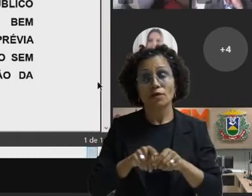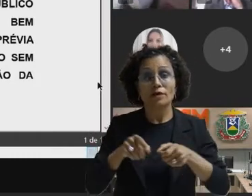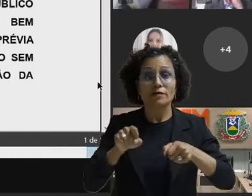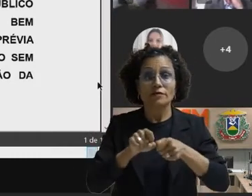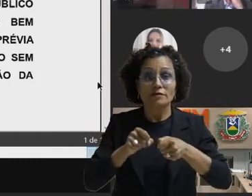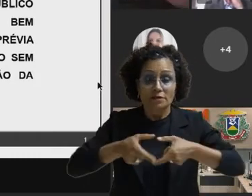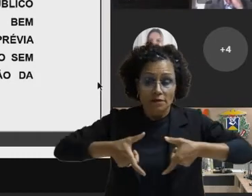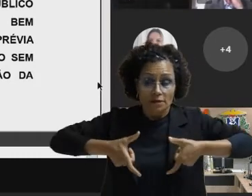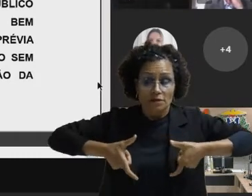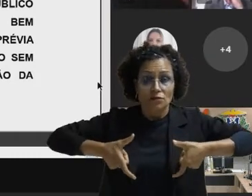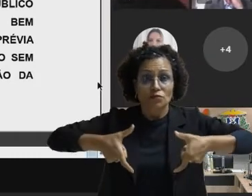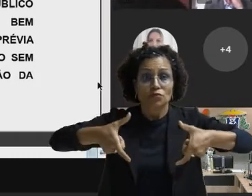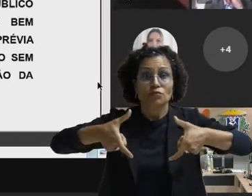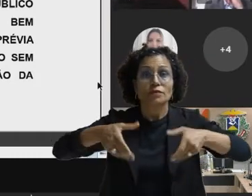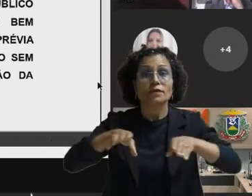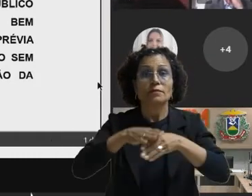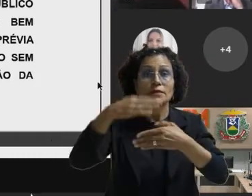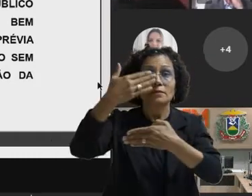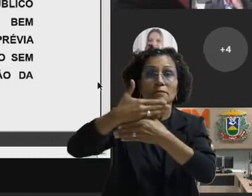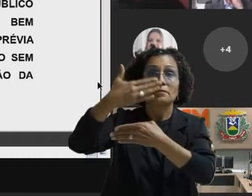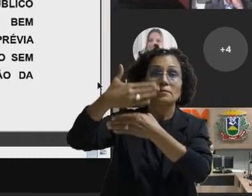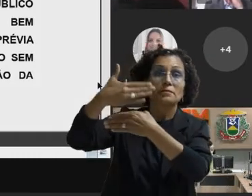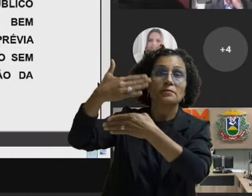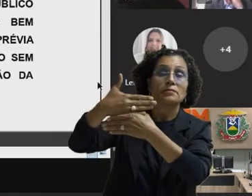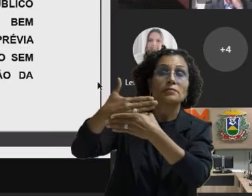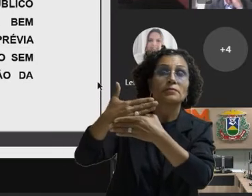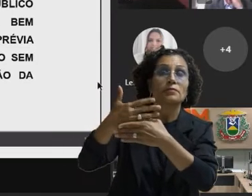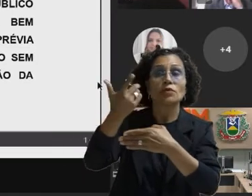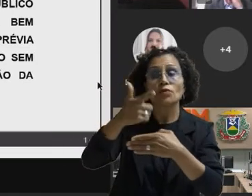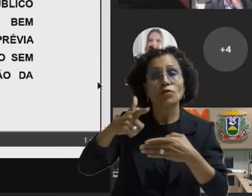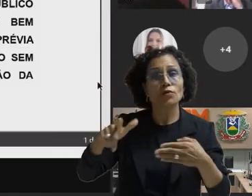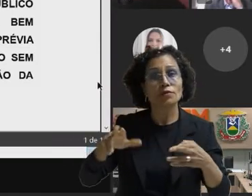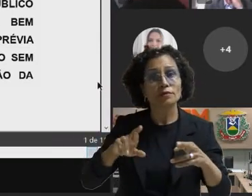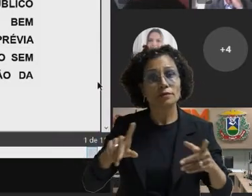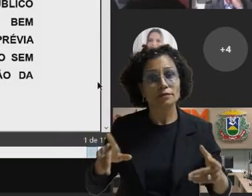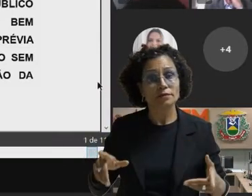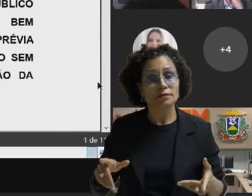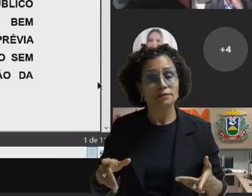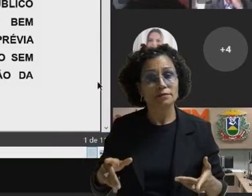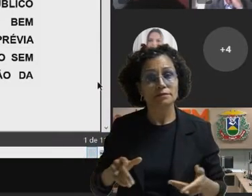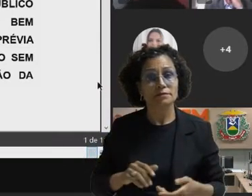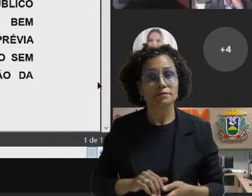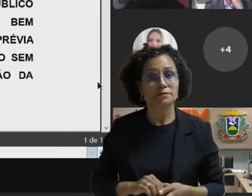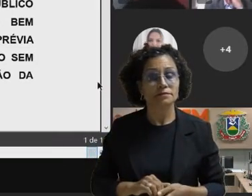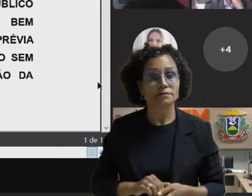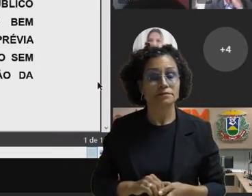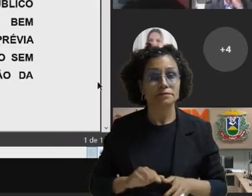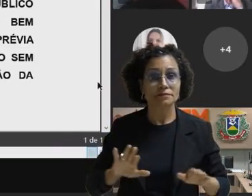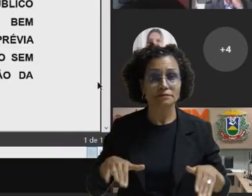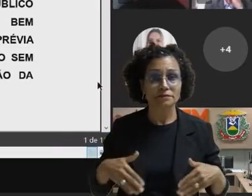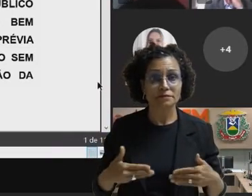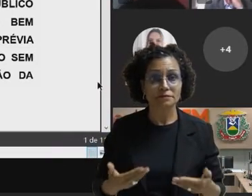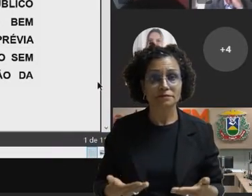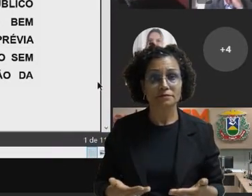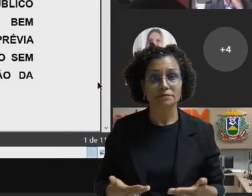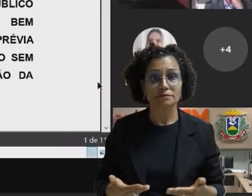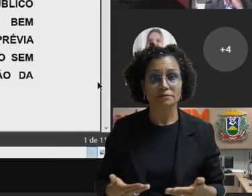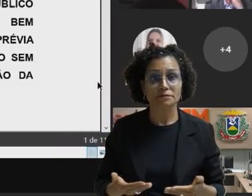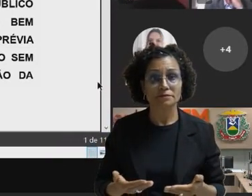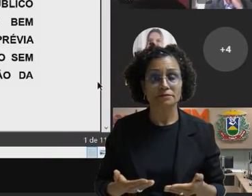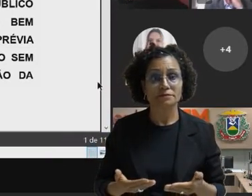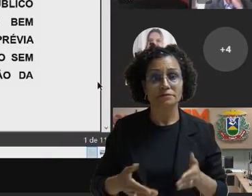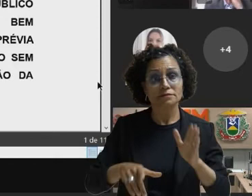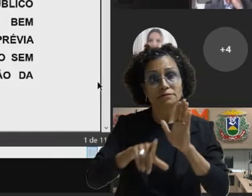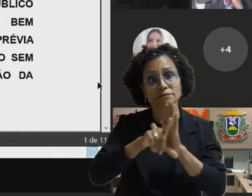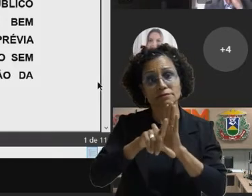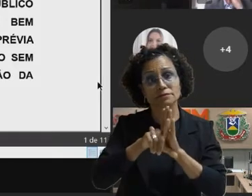fazendo tijolos e tudo mais. Que coisa bacana, né? Quer dizer, E aí o Poder